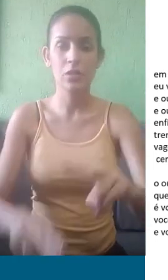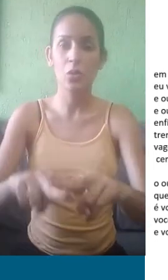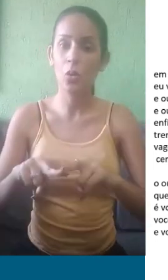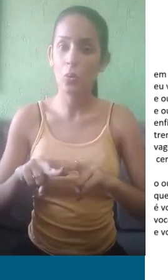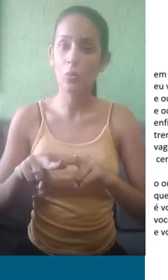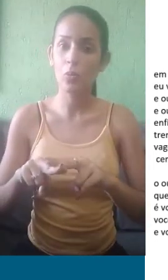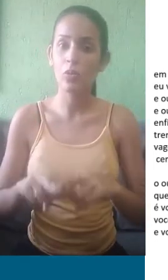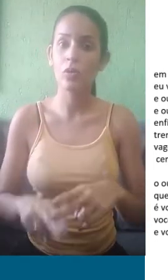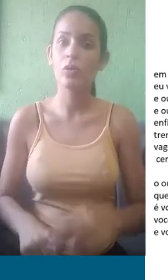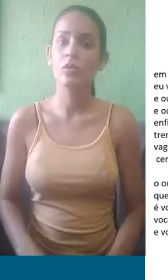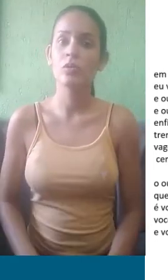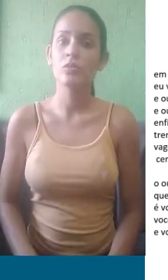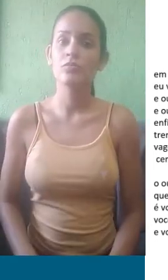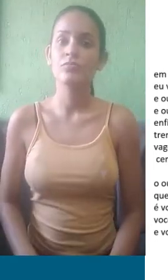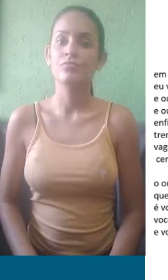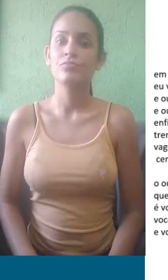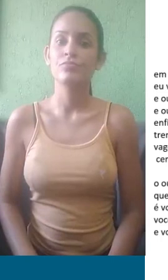a chamada empatia,